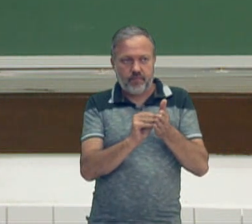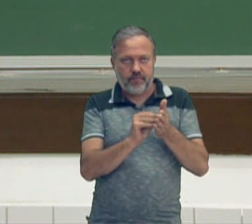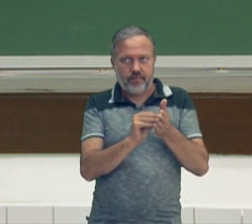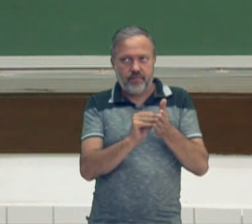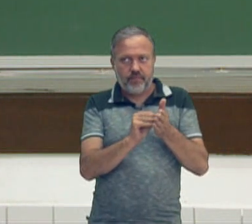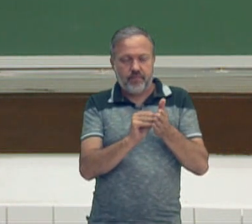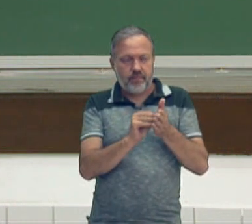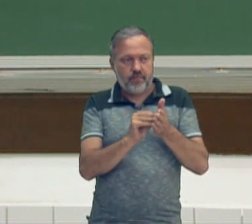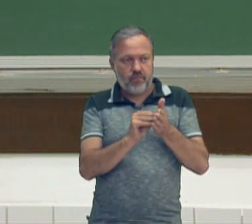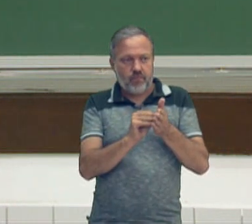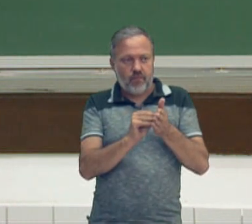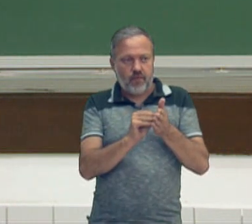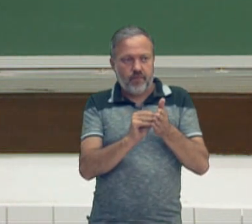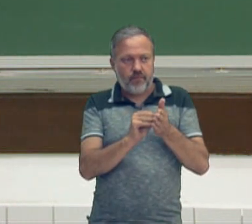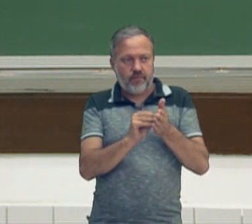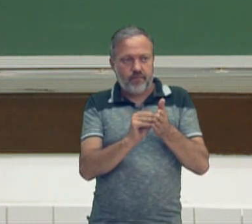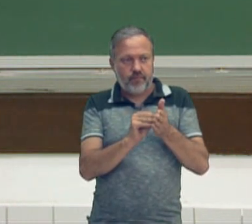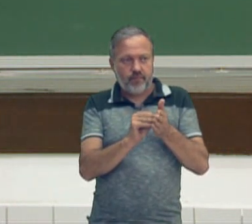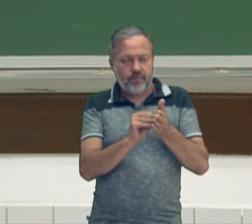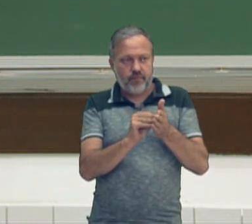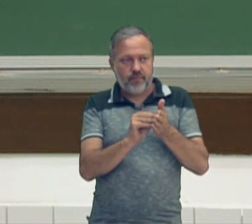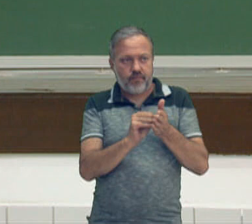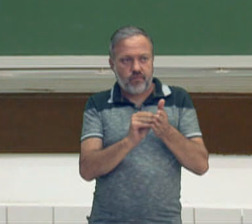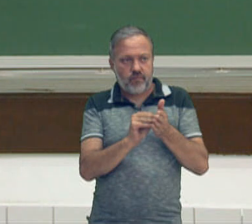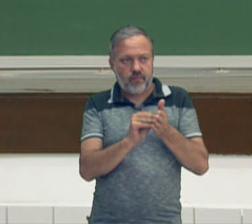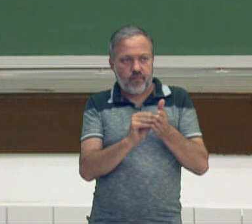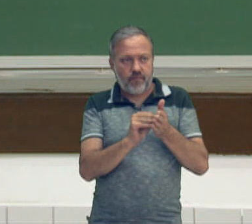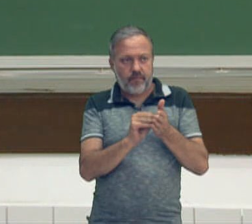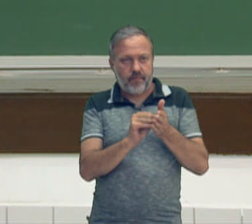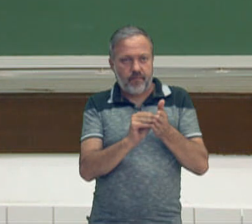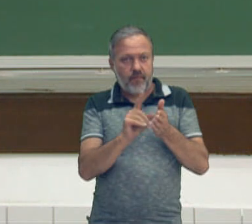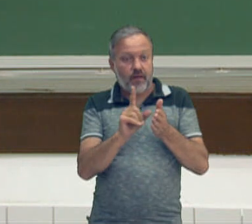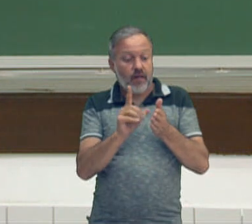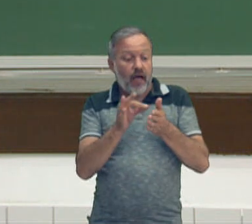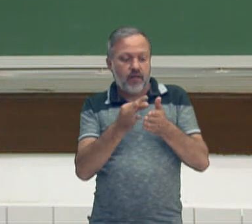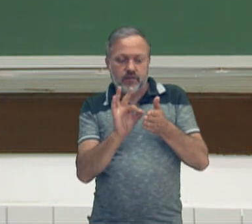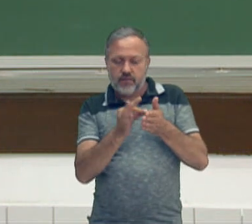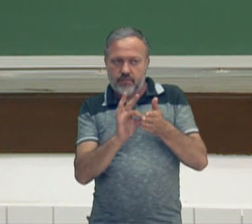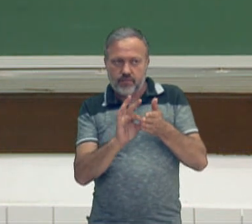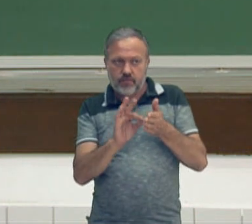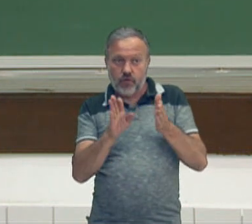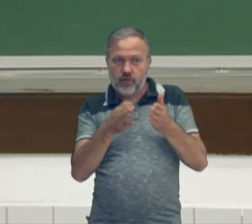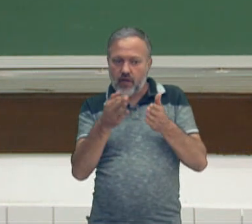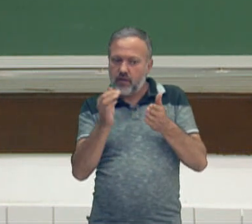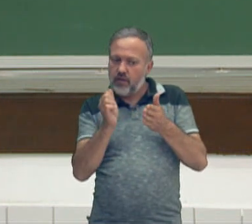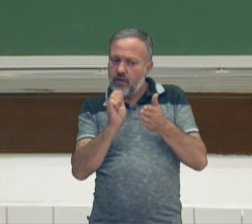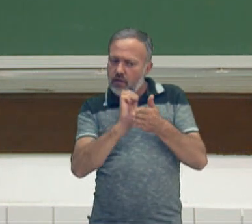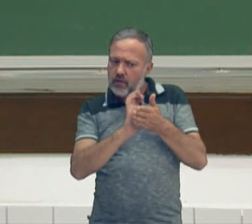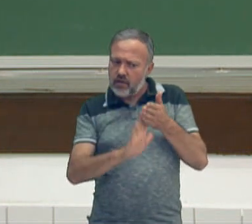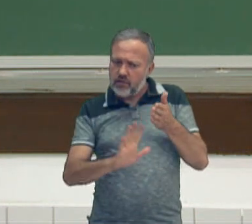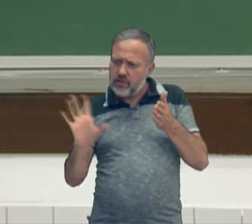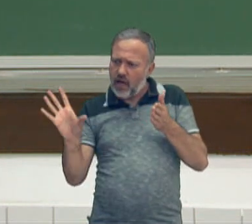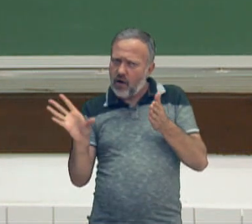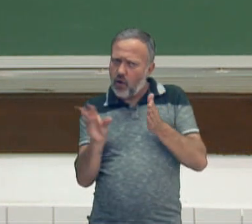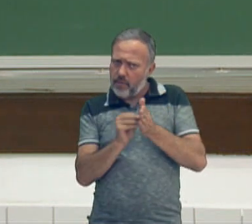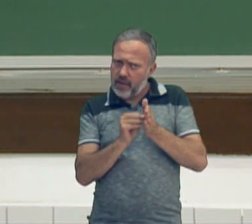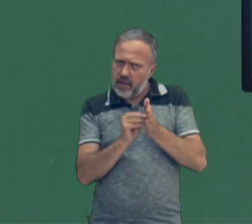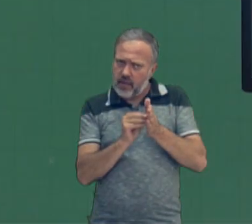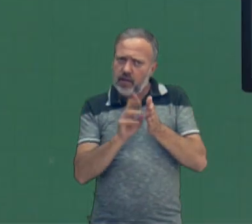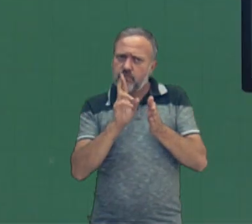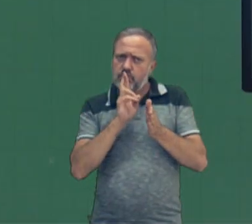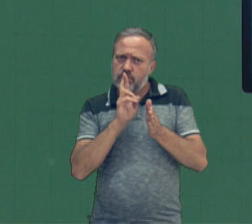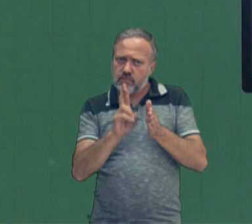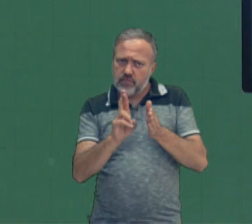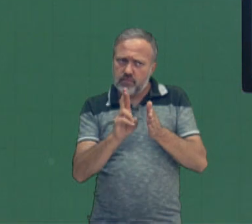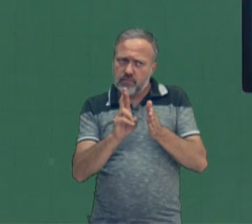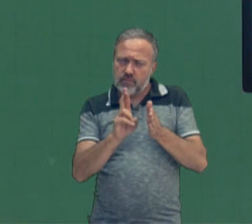não só da minha, como também dos outros professores e outras disciplinas, né? Aí você vai anotando, quando chega um exercício assim, copia e daí responde